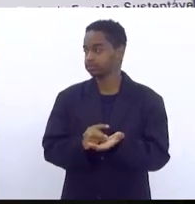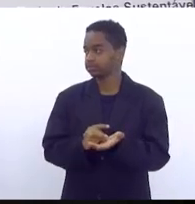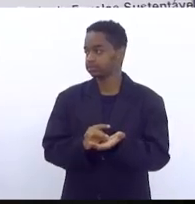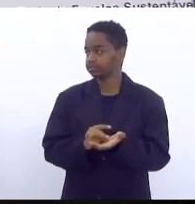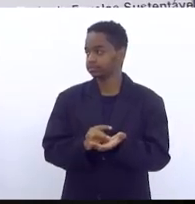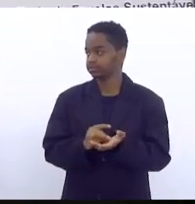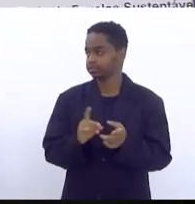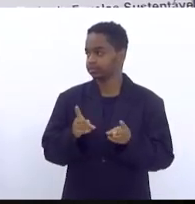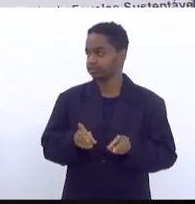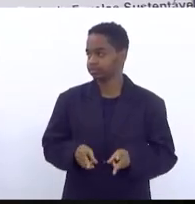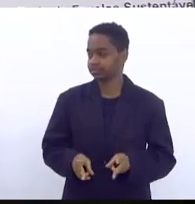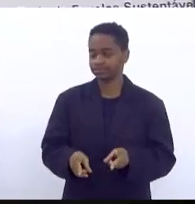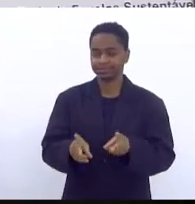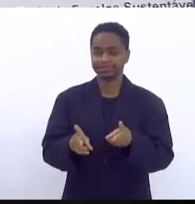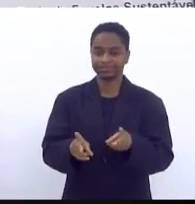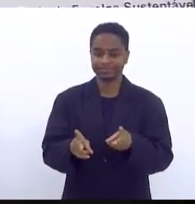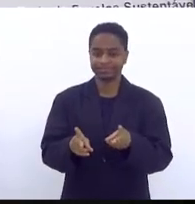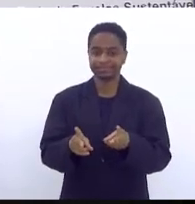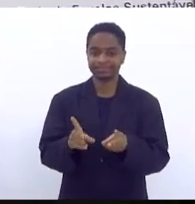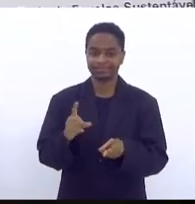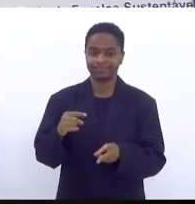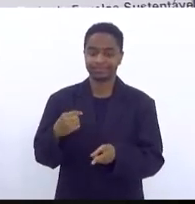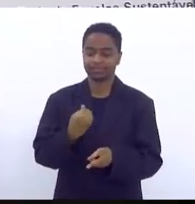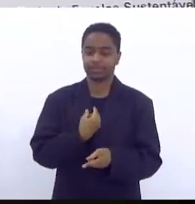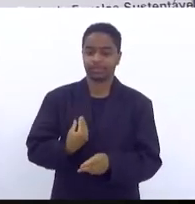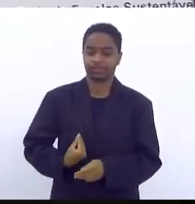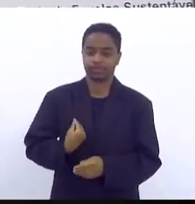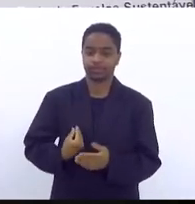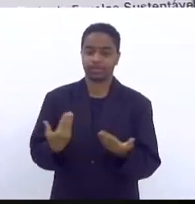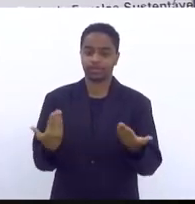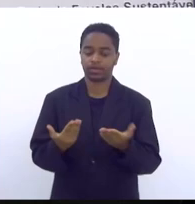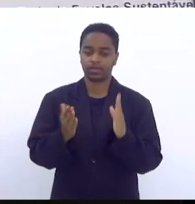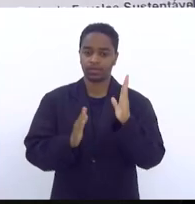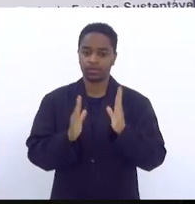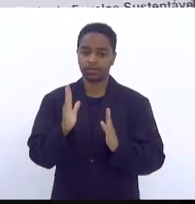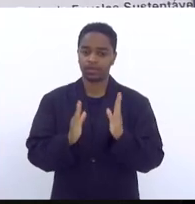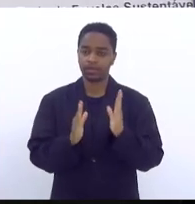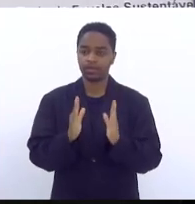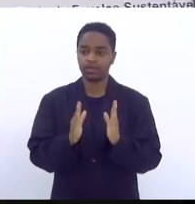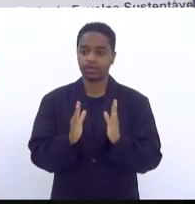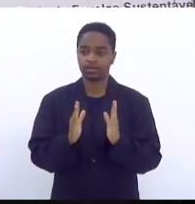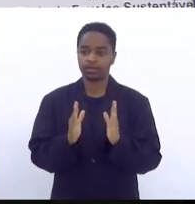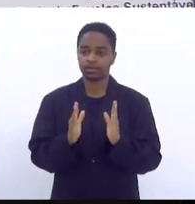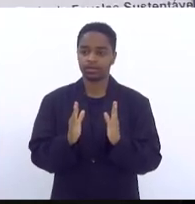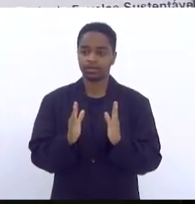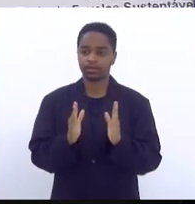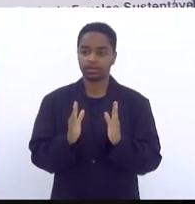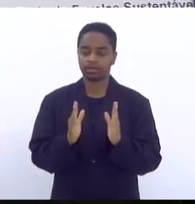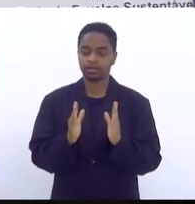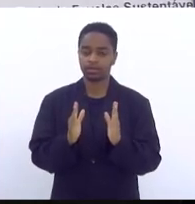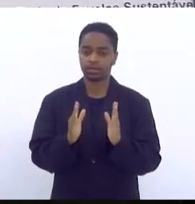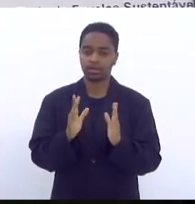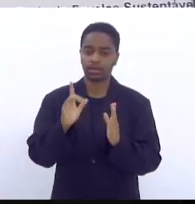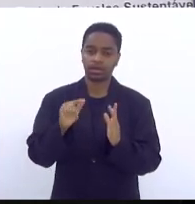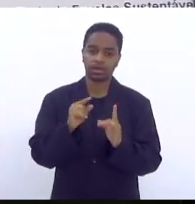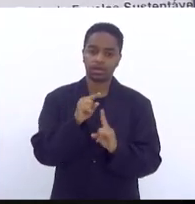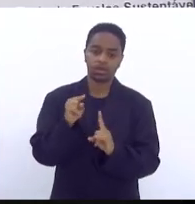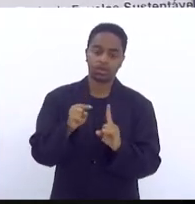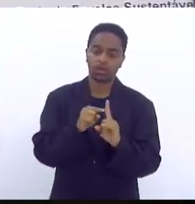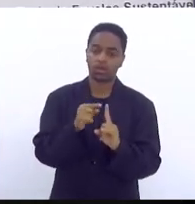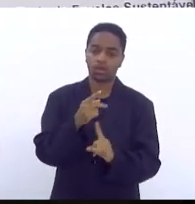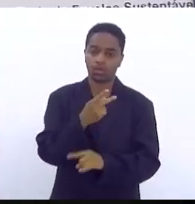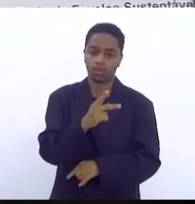né pela estrutura desigual que a gente vive de for intencional